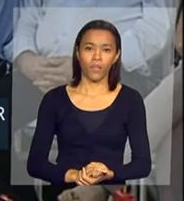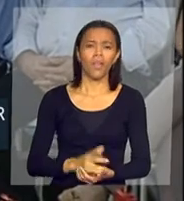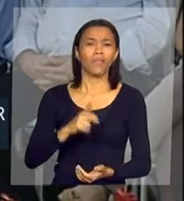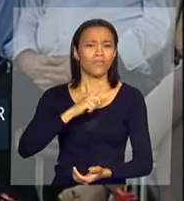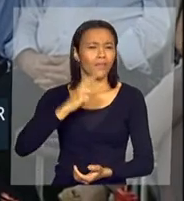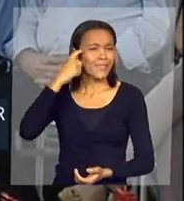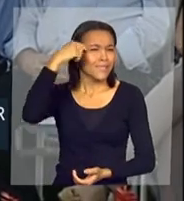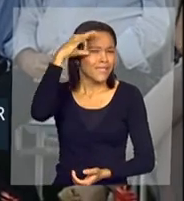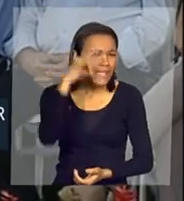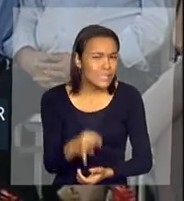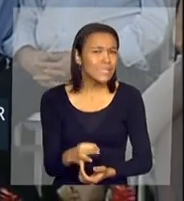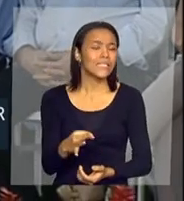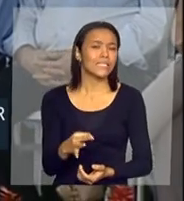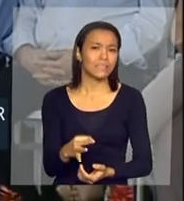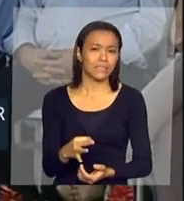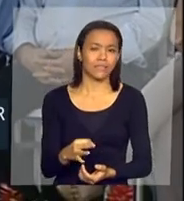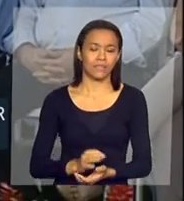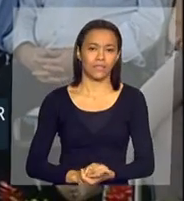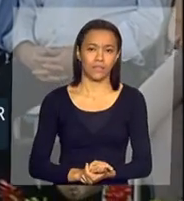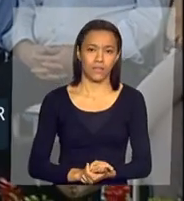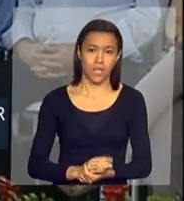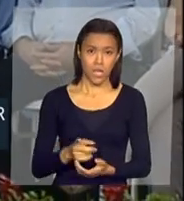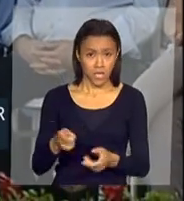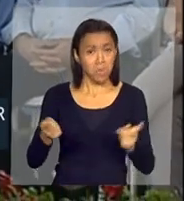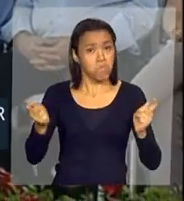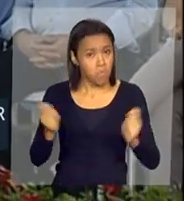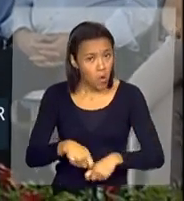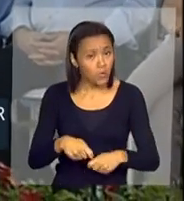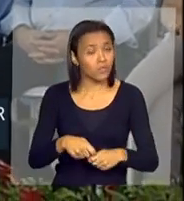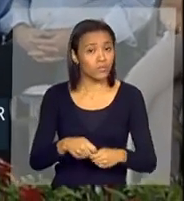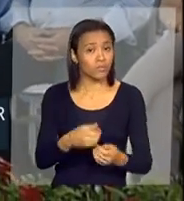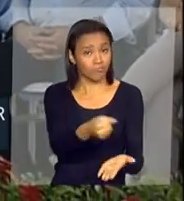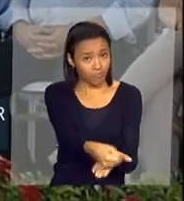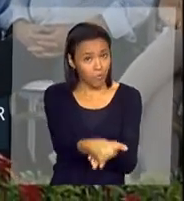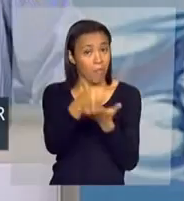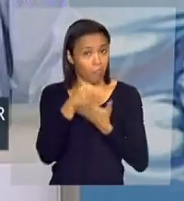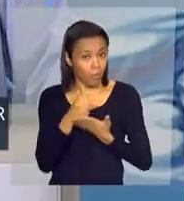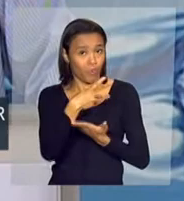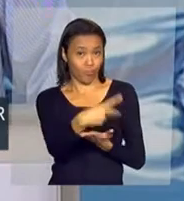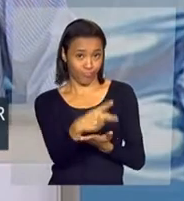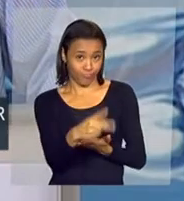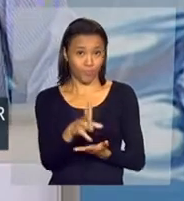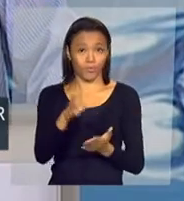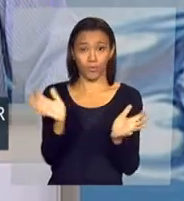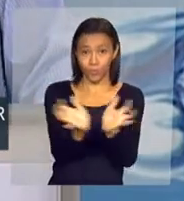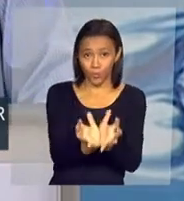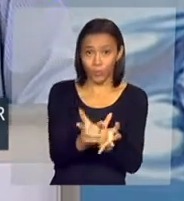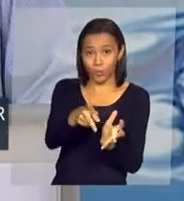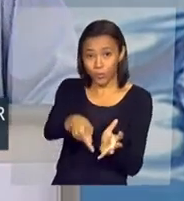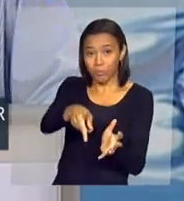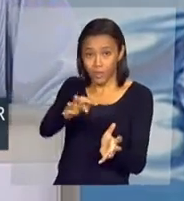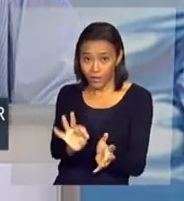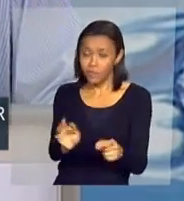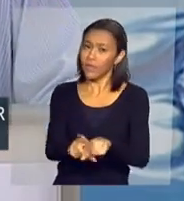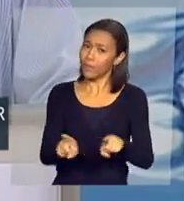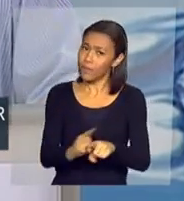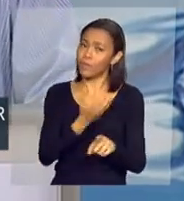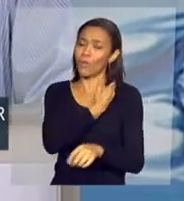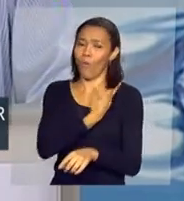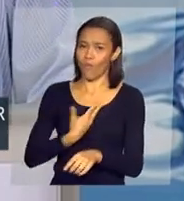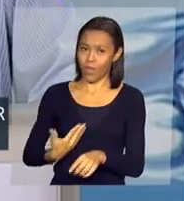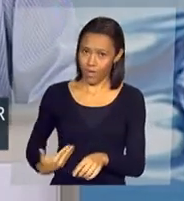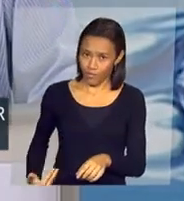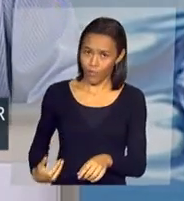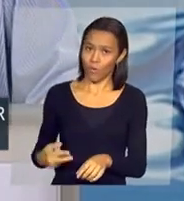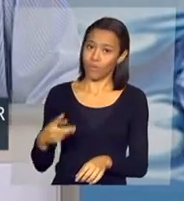certeza absoluta, presidenta, que posso contar com o aval de nossos correligionários do PT, bem como do governador,